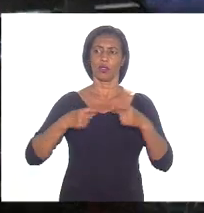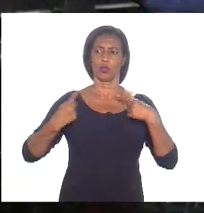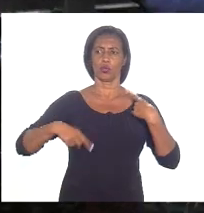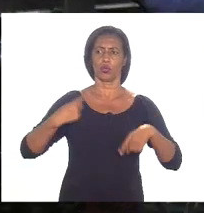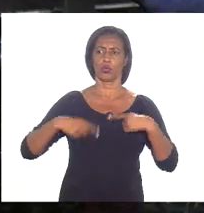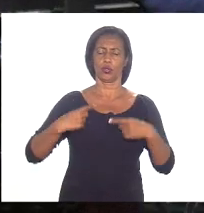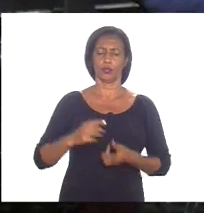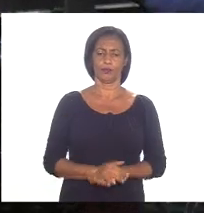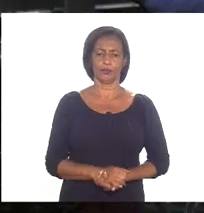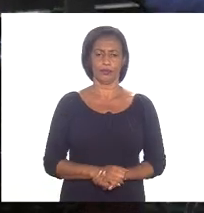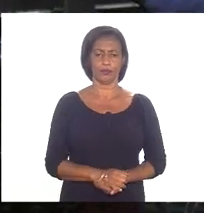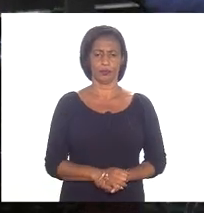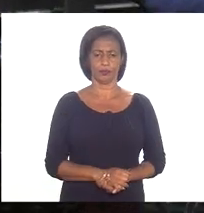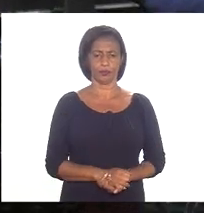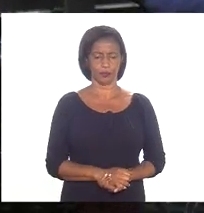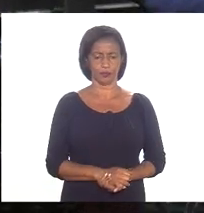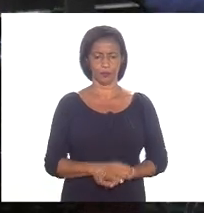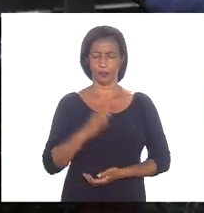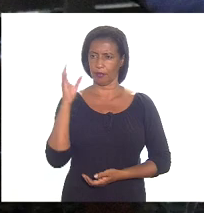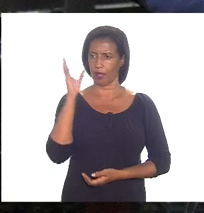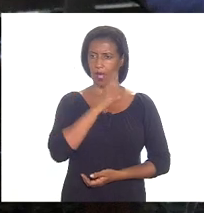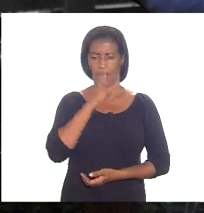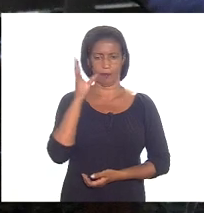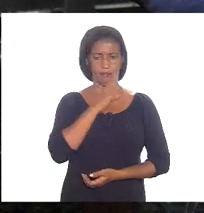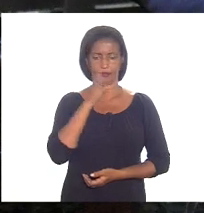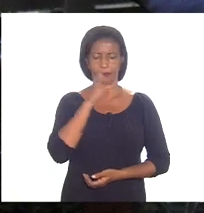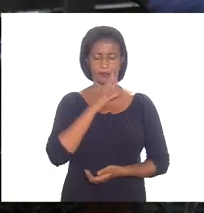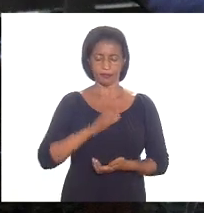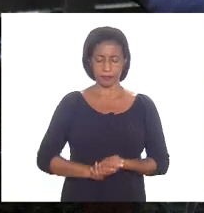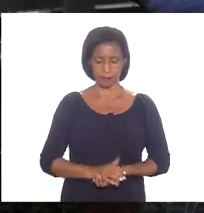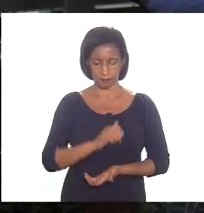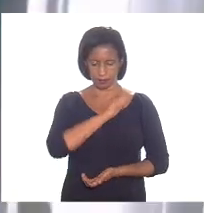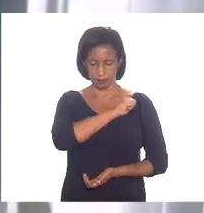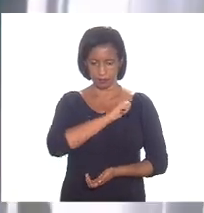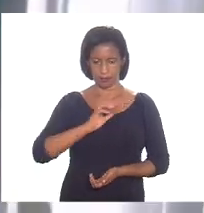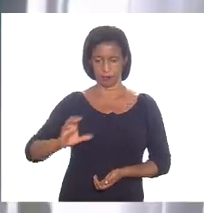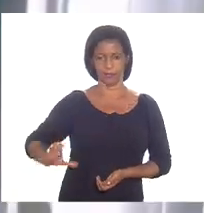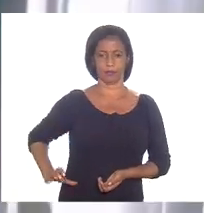deputado Valdec. Rapidamente,